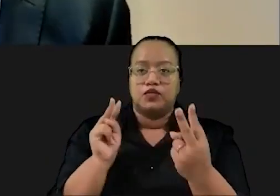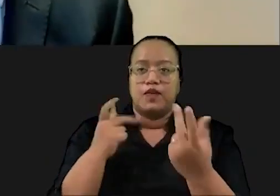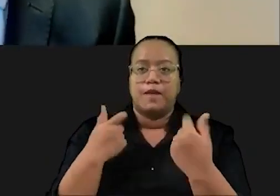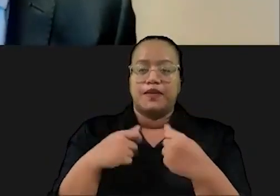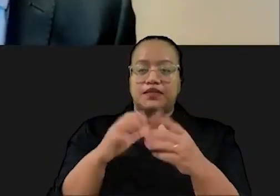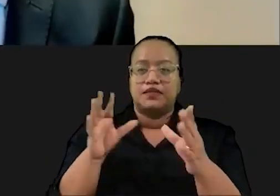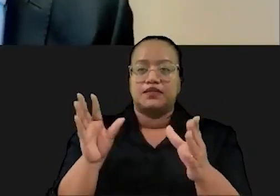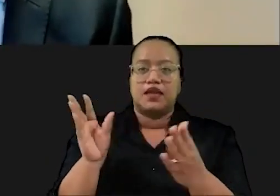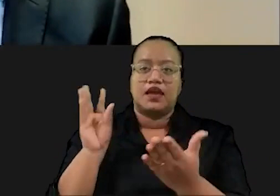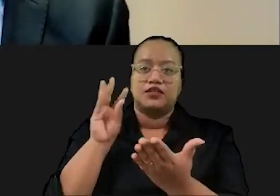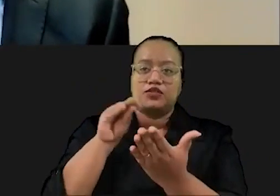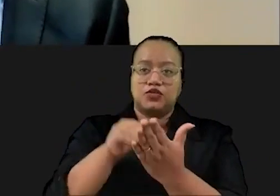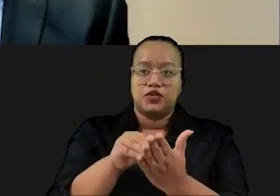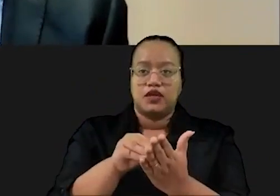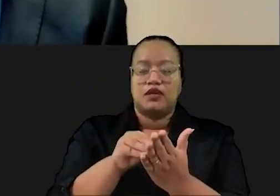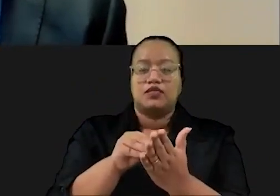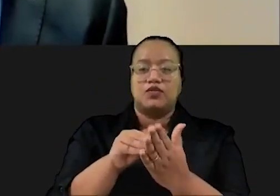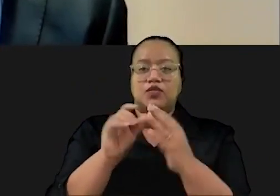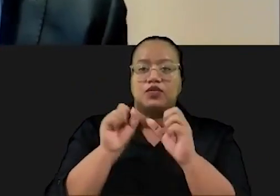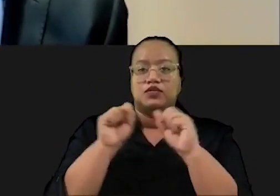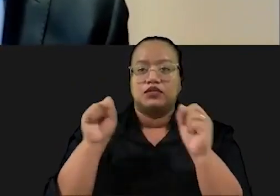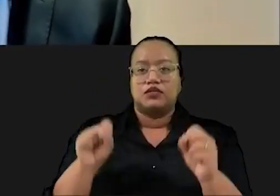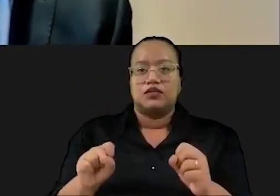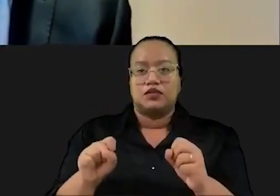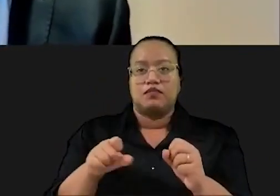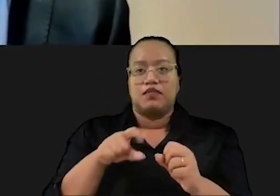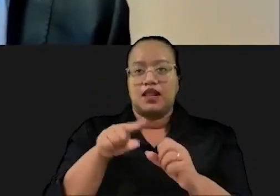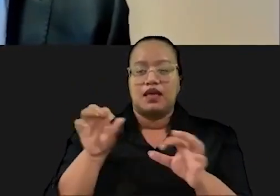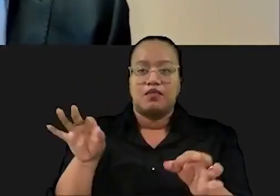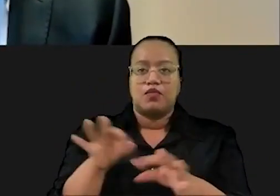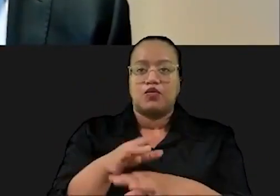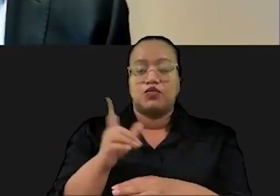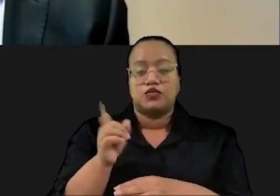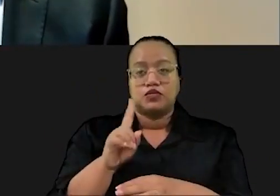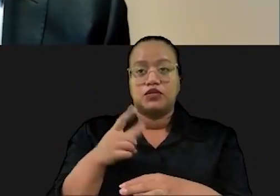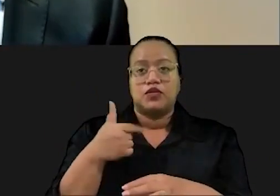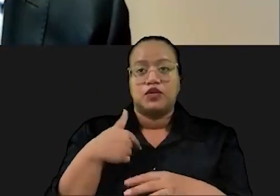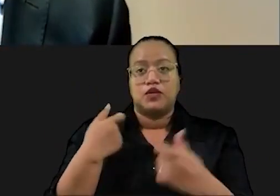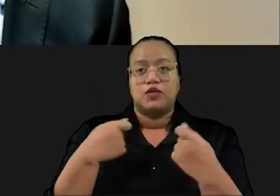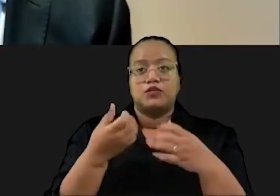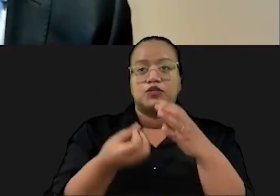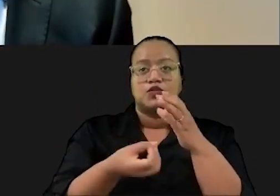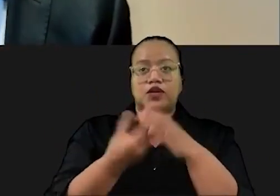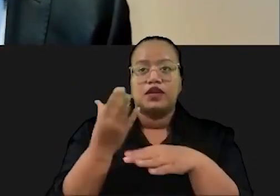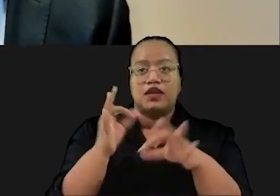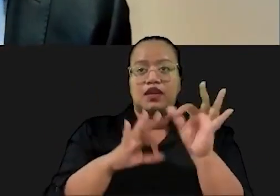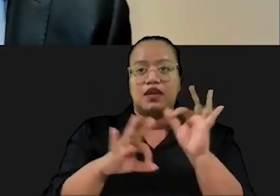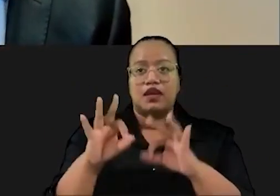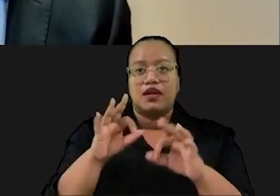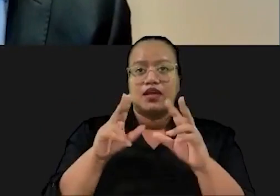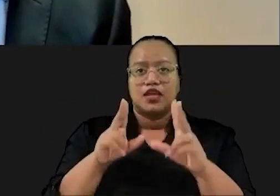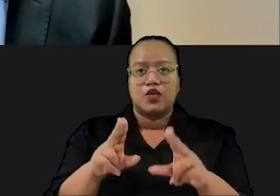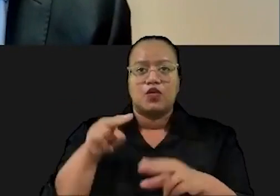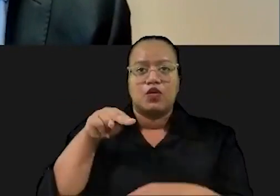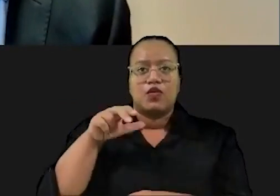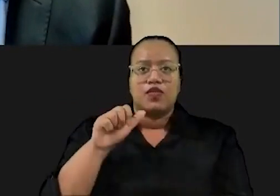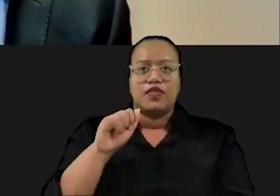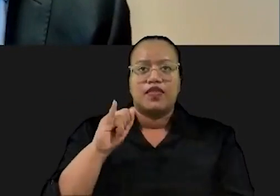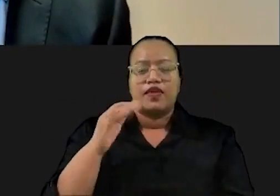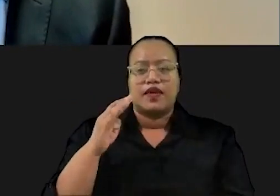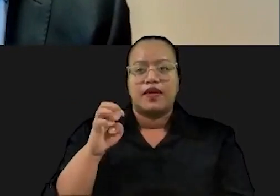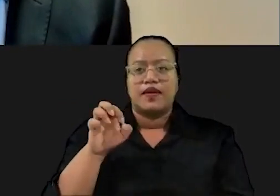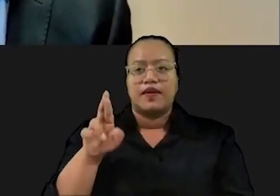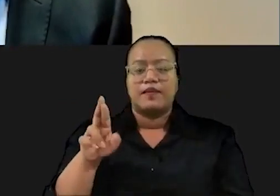vem embutido no sistema processual, é algo que depois eu preciso criar. Mais ou menos como o Naiber mencionou na fala dele, a respeito